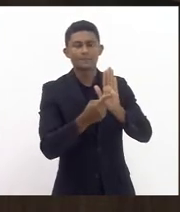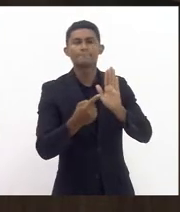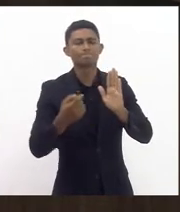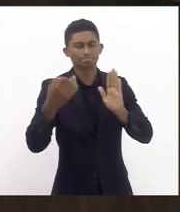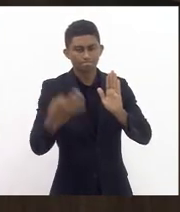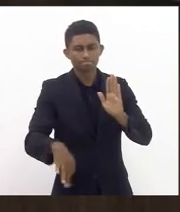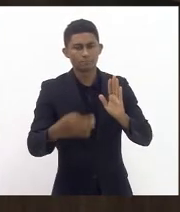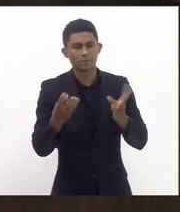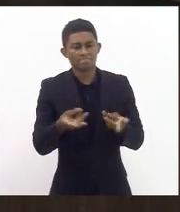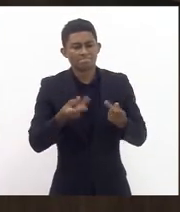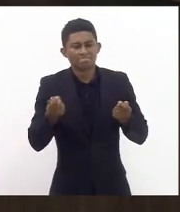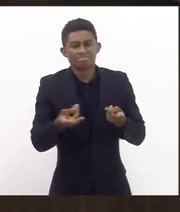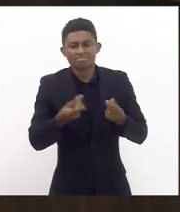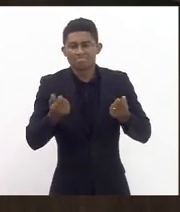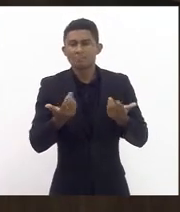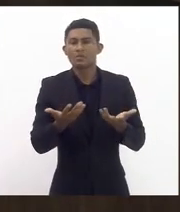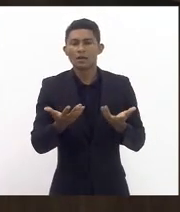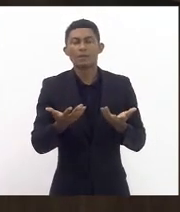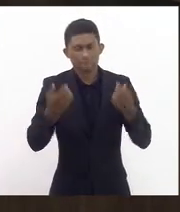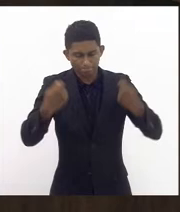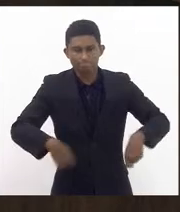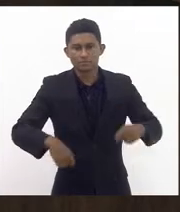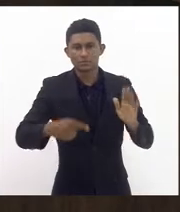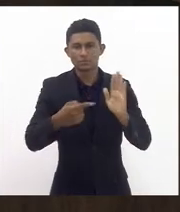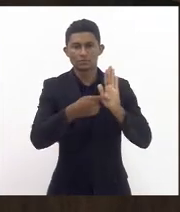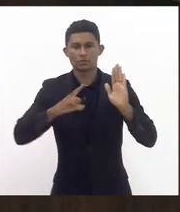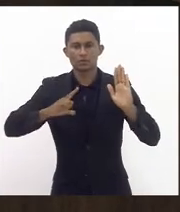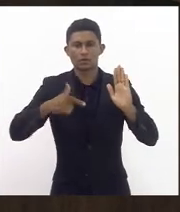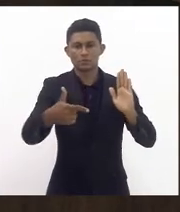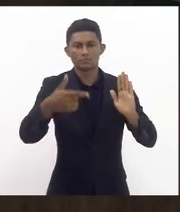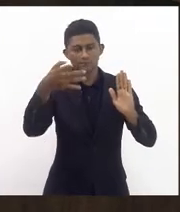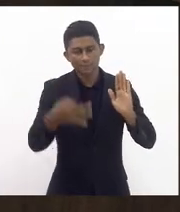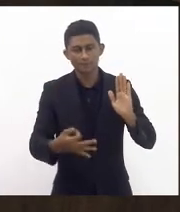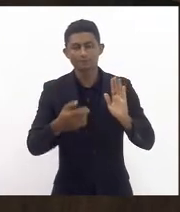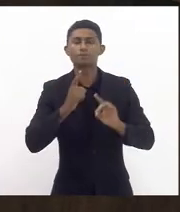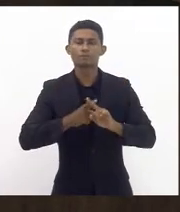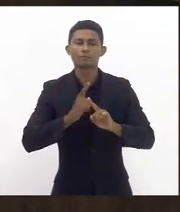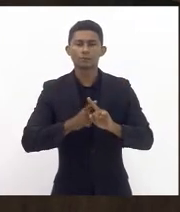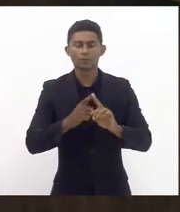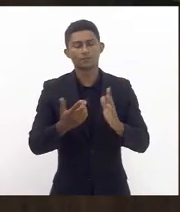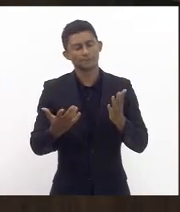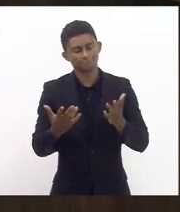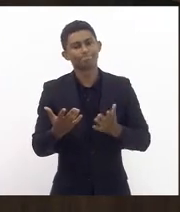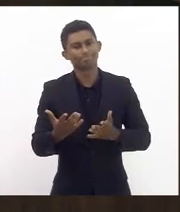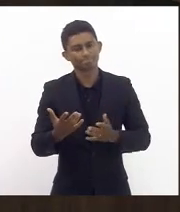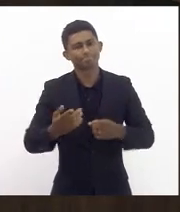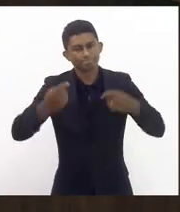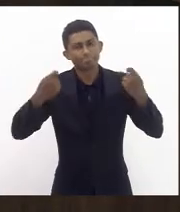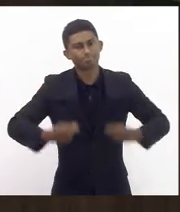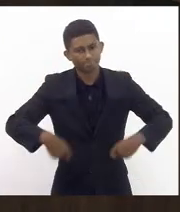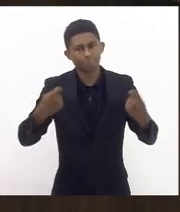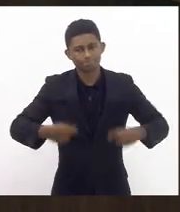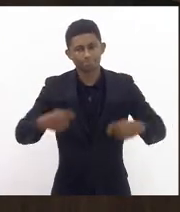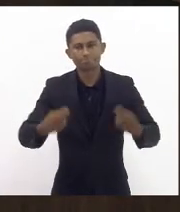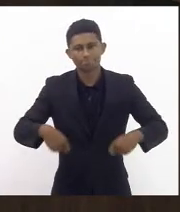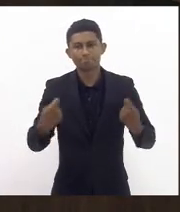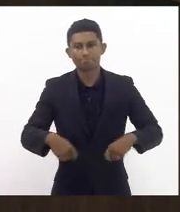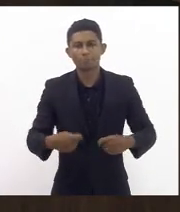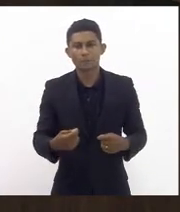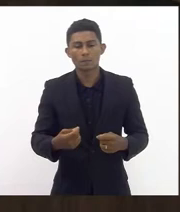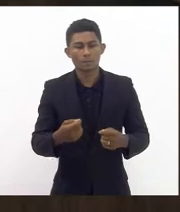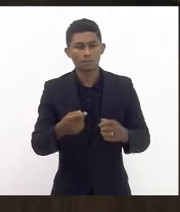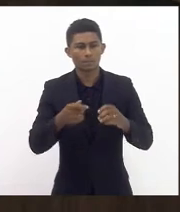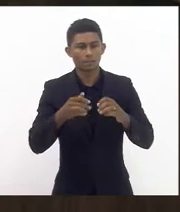sensibilidade e necessidade, né, de ser aplicado. Afinal, é preciso fortalecer e solidificar